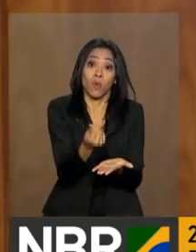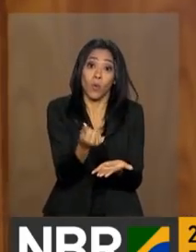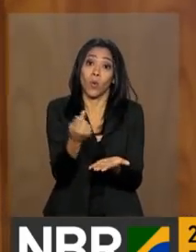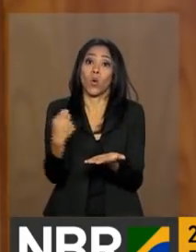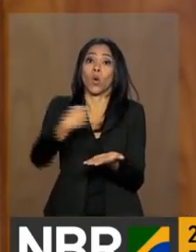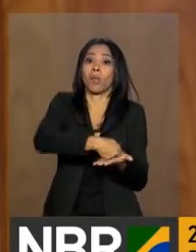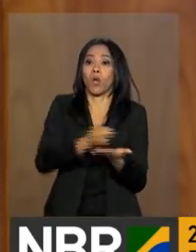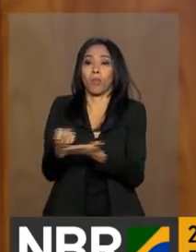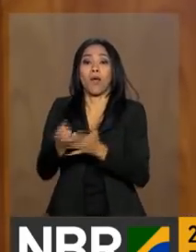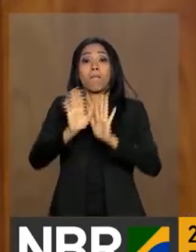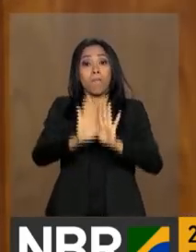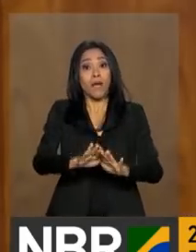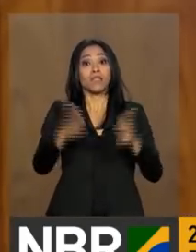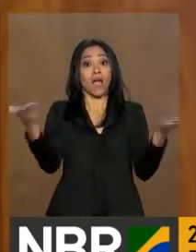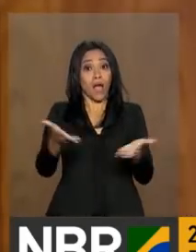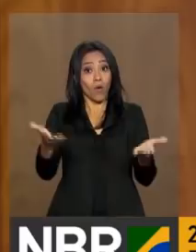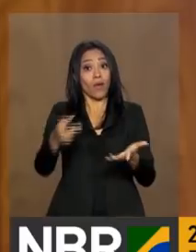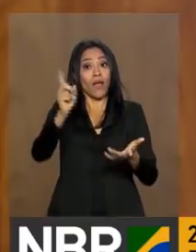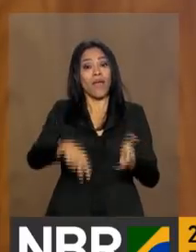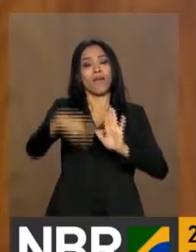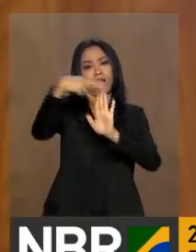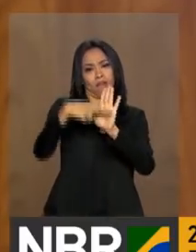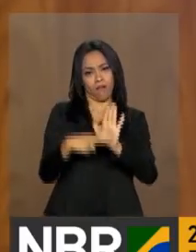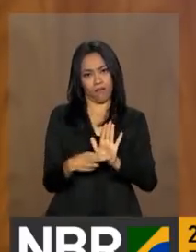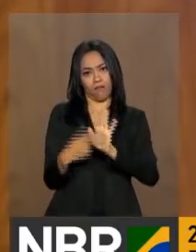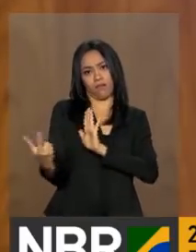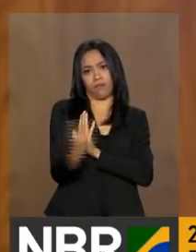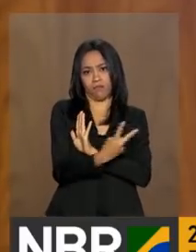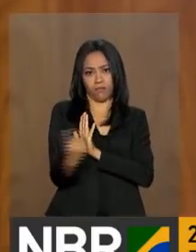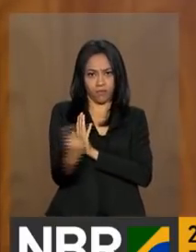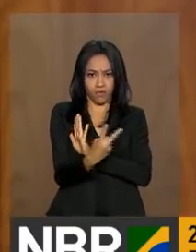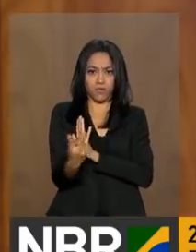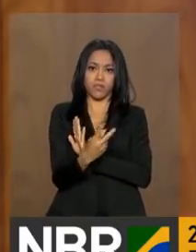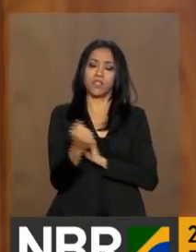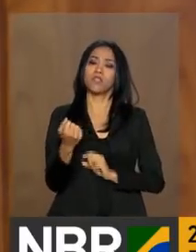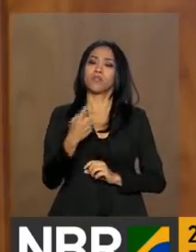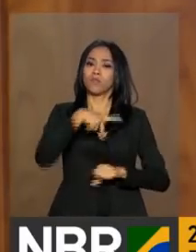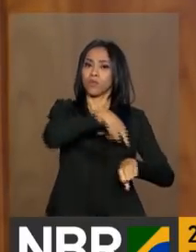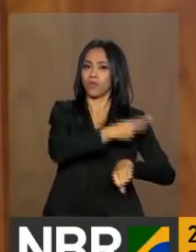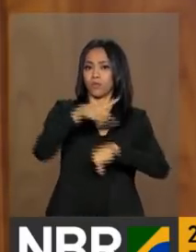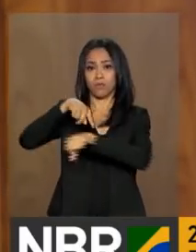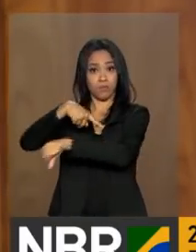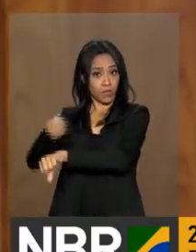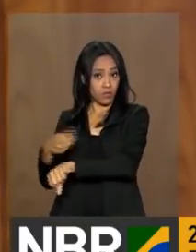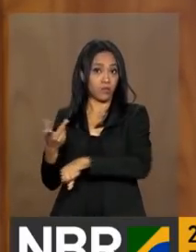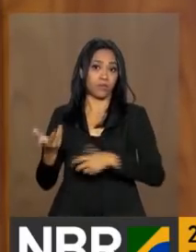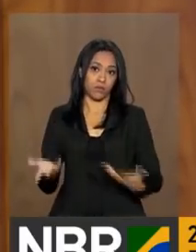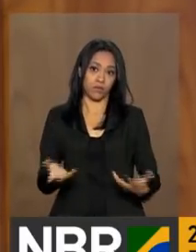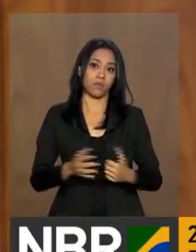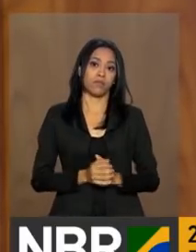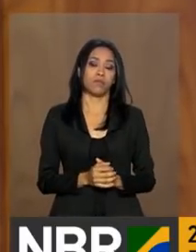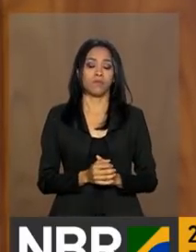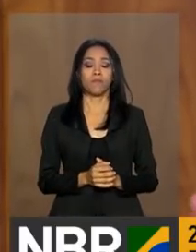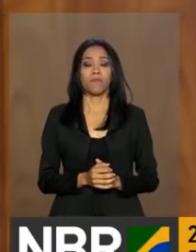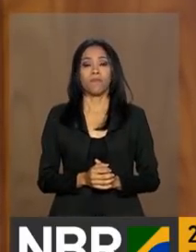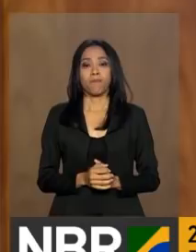superar barreiras regulatórias às trocas entre o Brasil e o Chile.